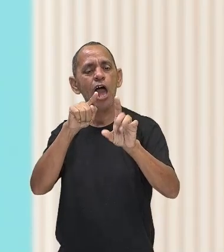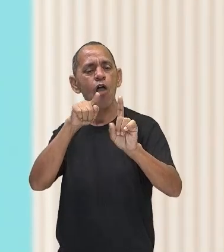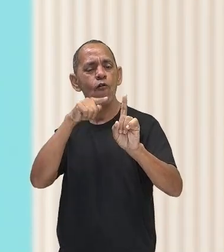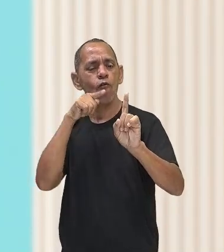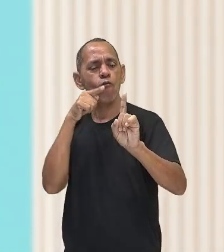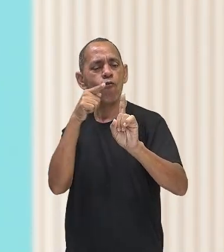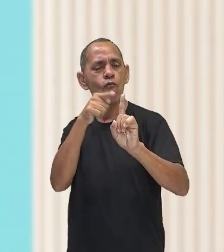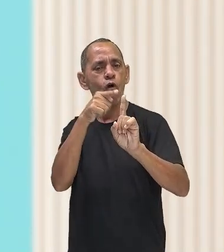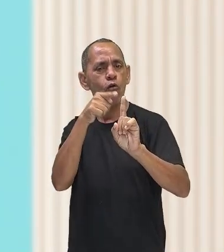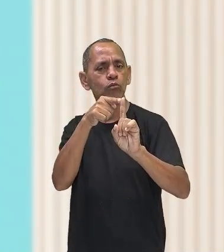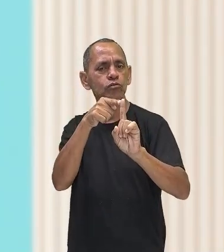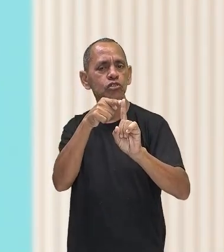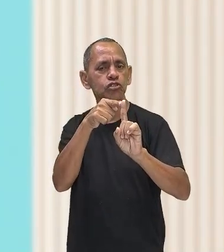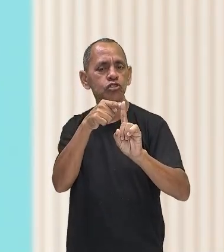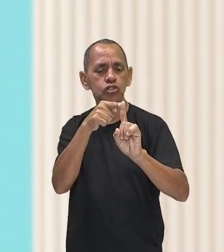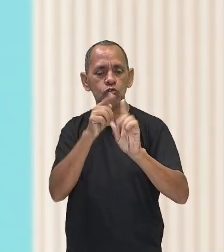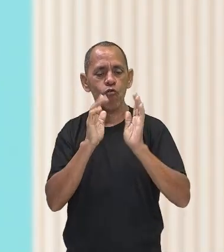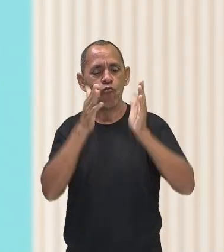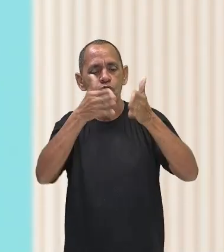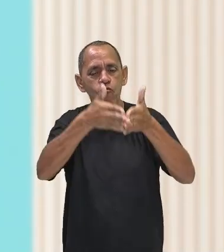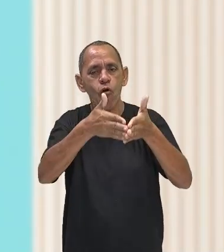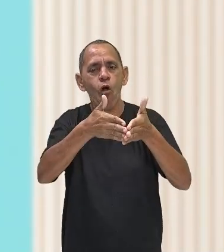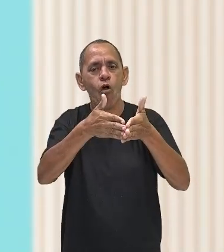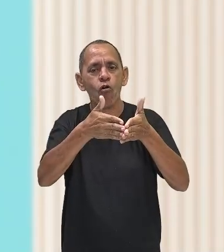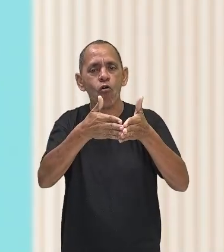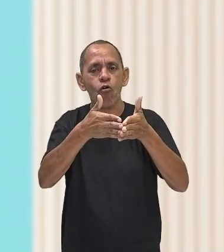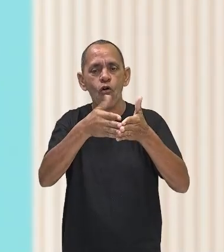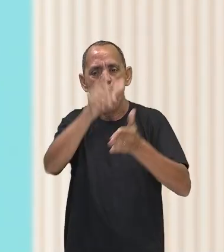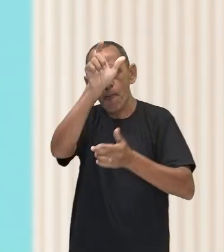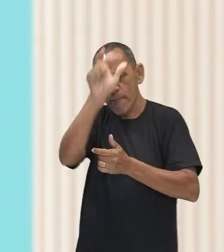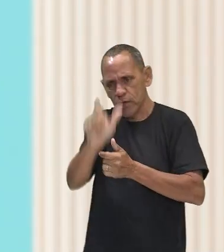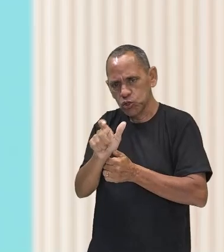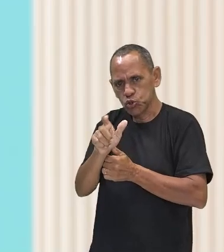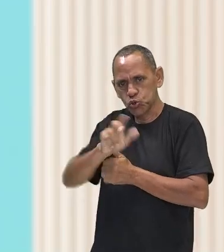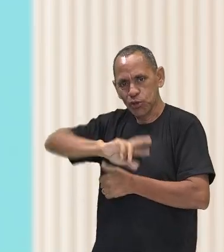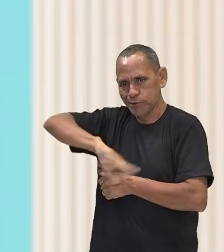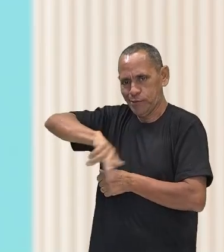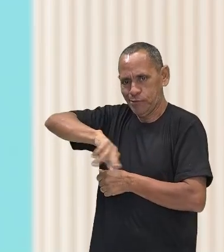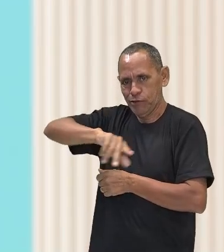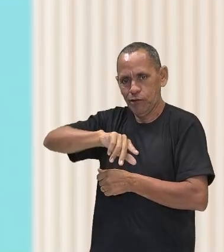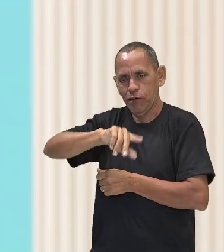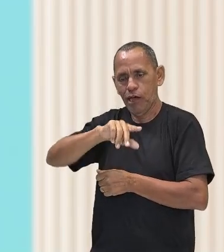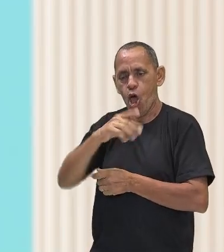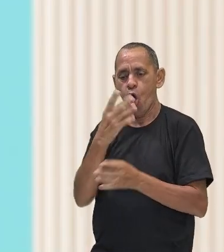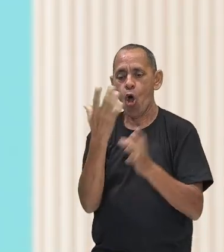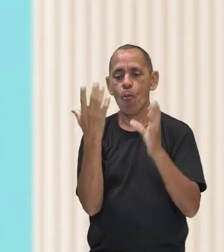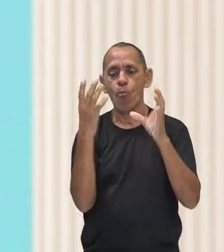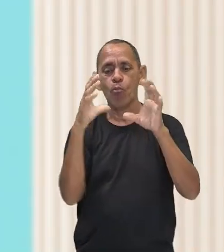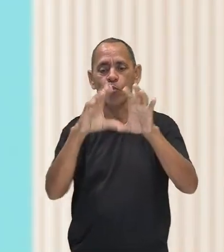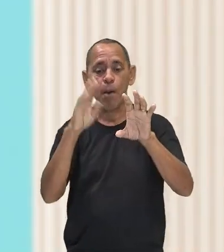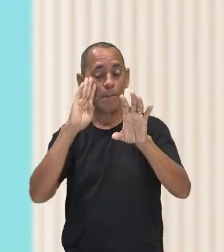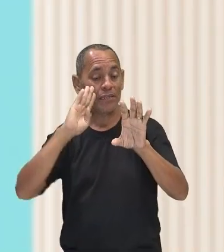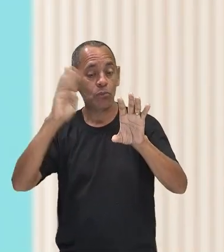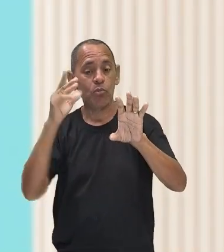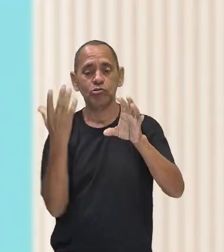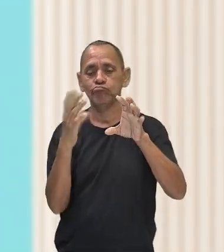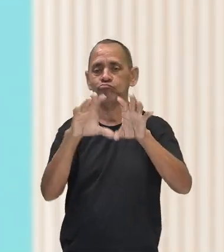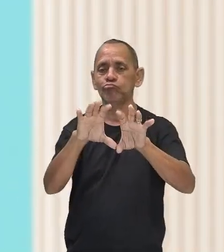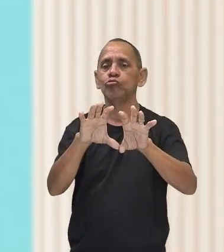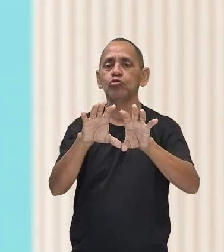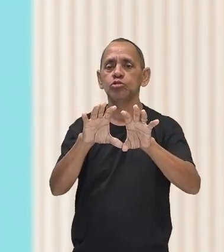enxergam mais a pessoa como um todo enxergam uma bunda e aí usam isso daí como uma forma de venda de comércio